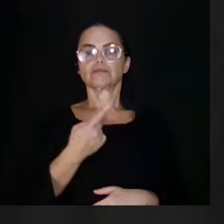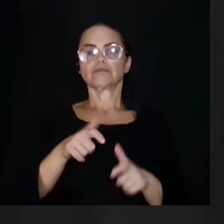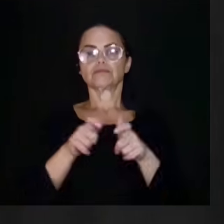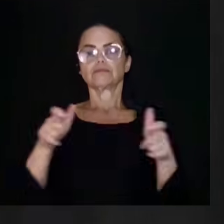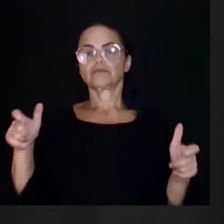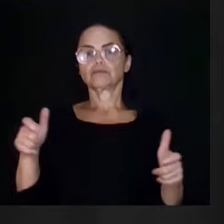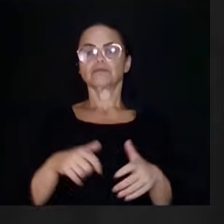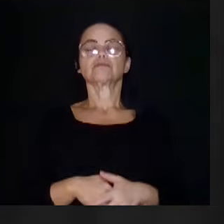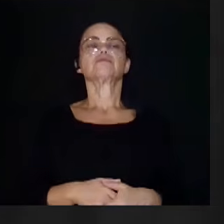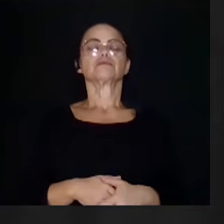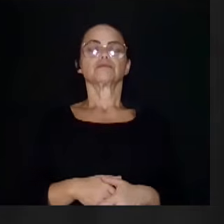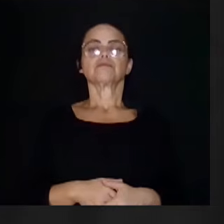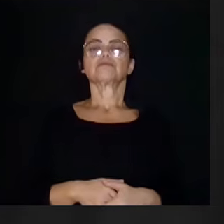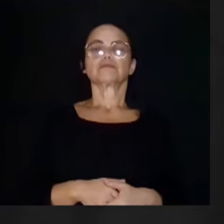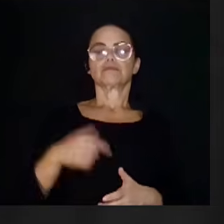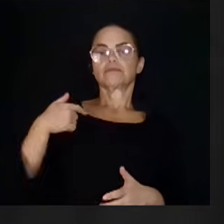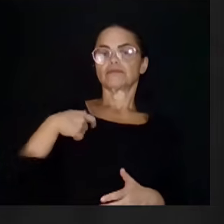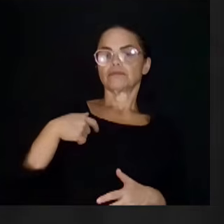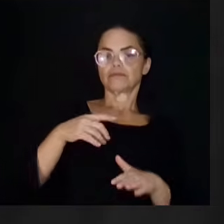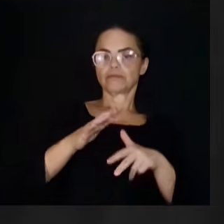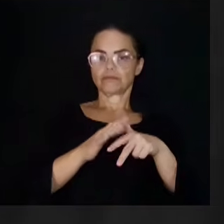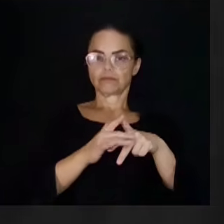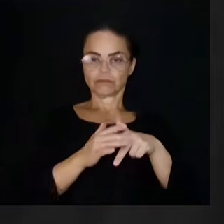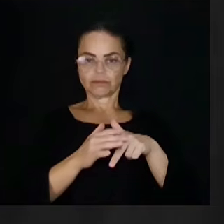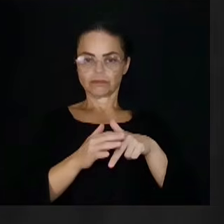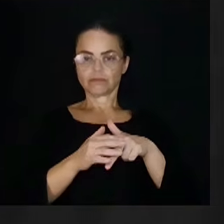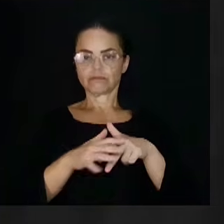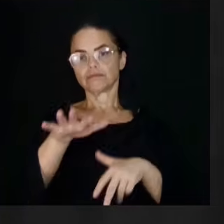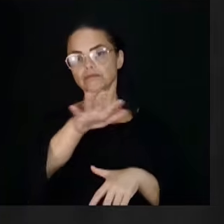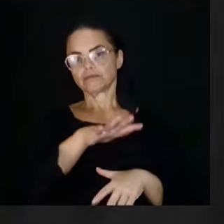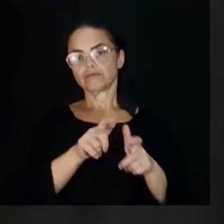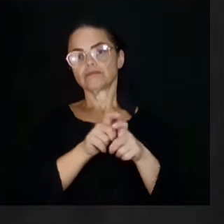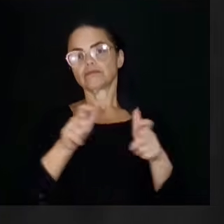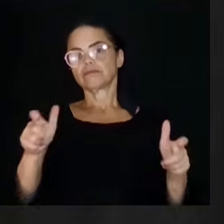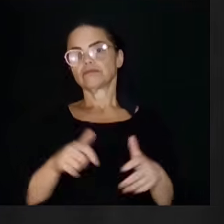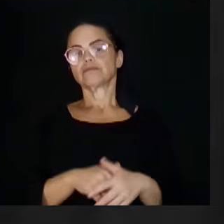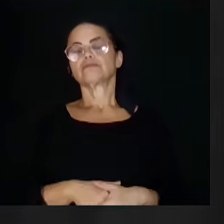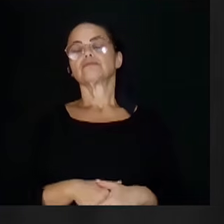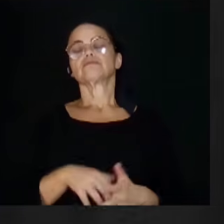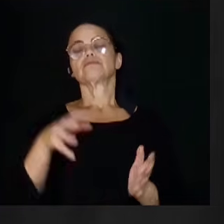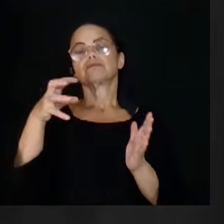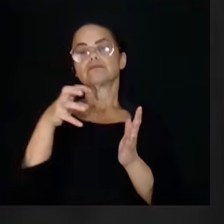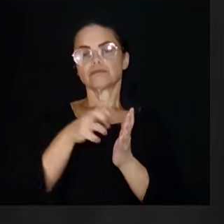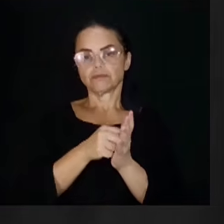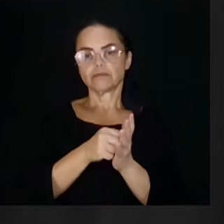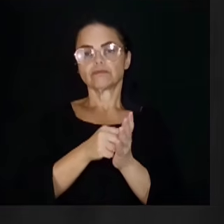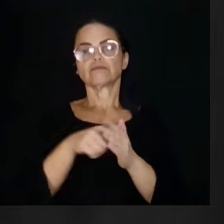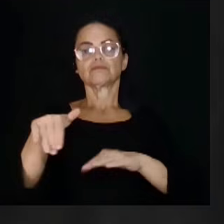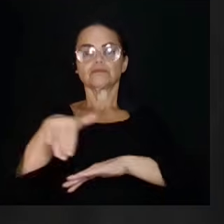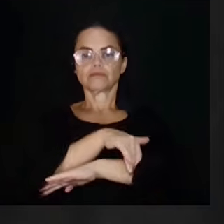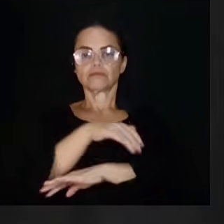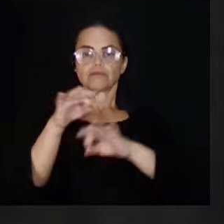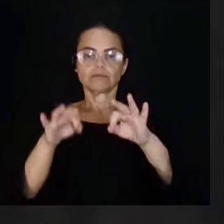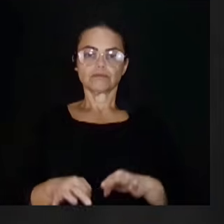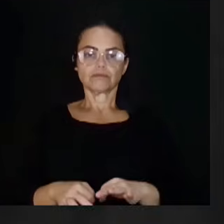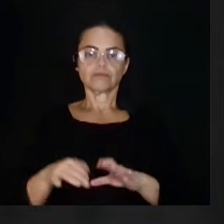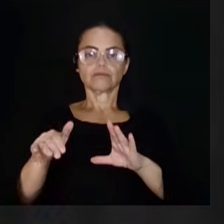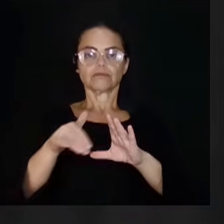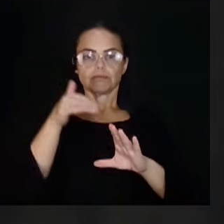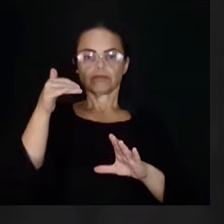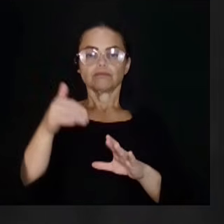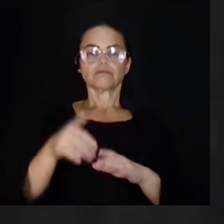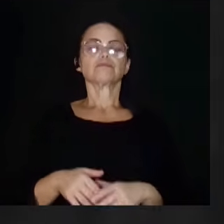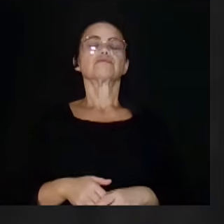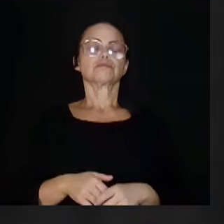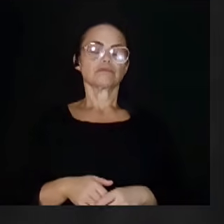faz isso. O paciente, ele é da nossa área de abrangência, está no seu cadastro, o endereço tudo certinho. Ele manda uma mensagem pelo WhatsApp. Como